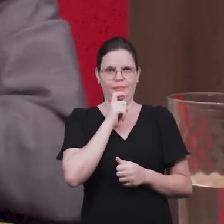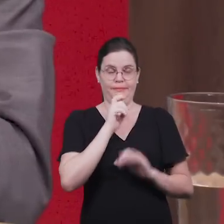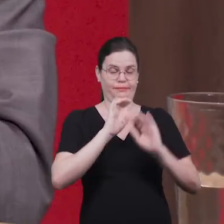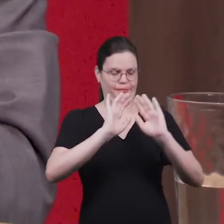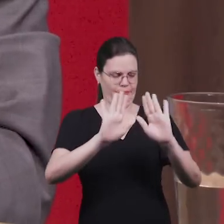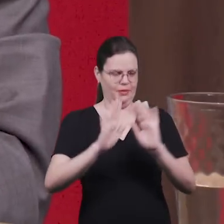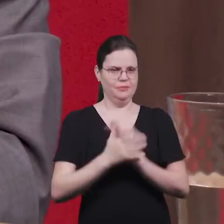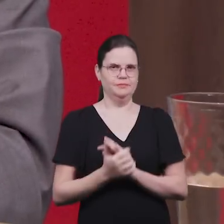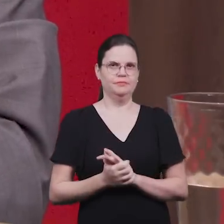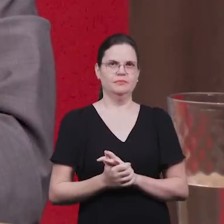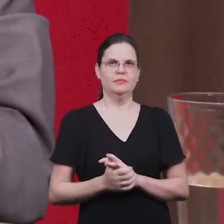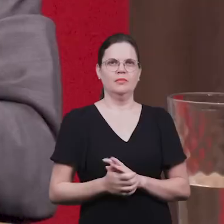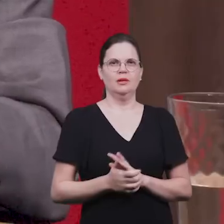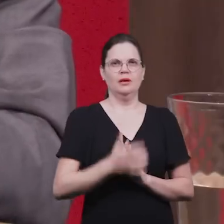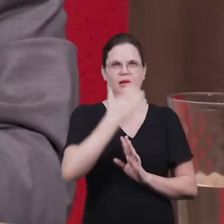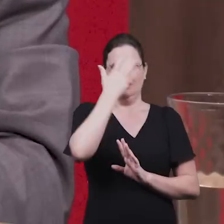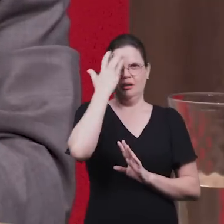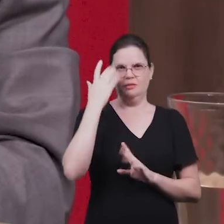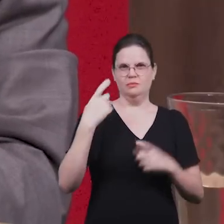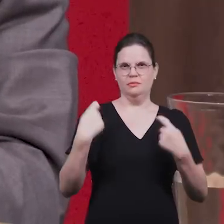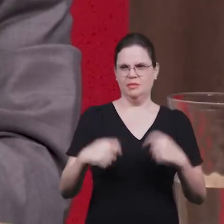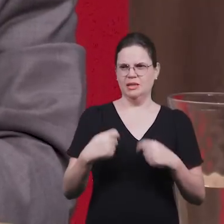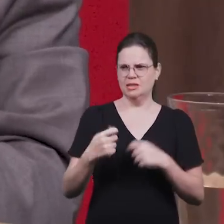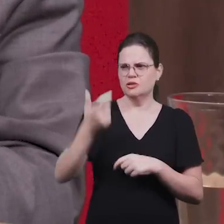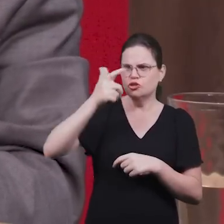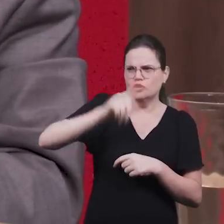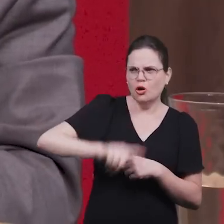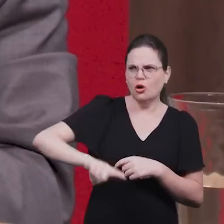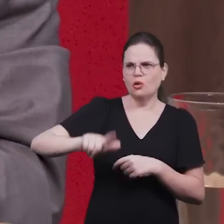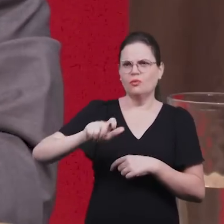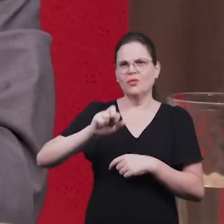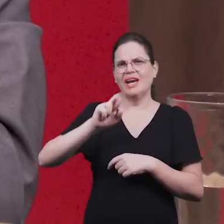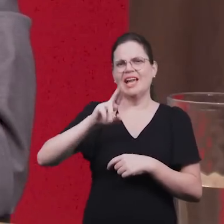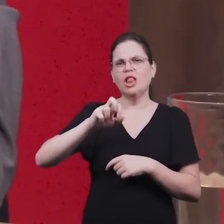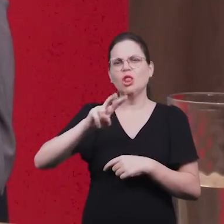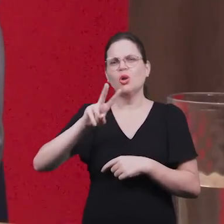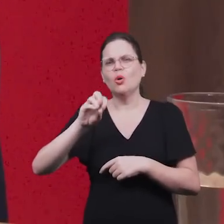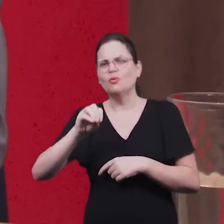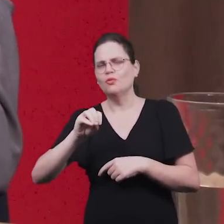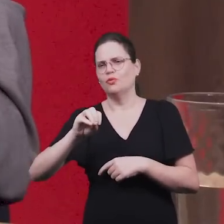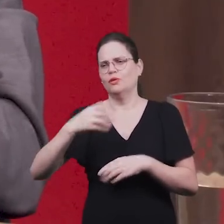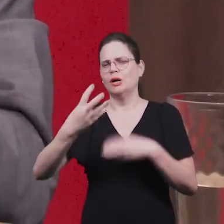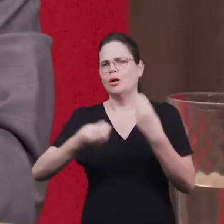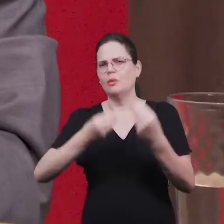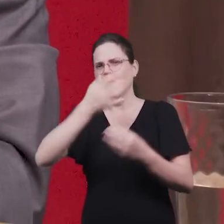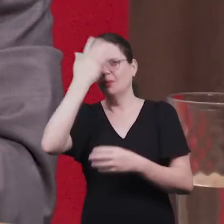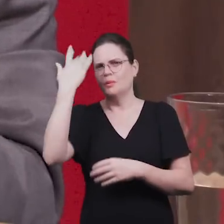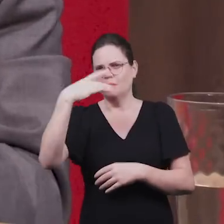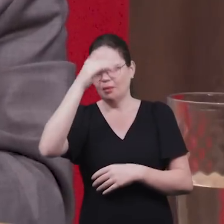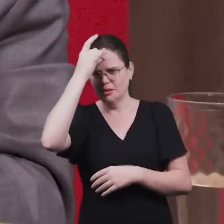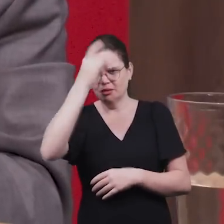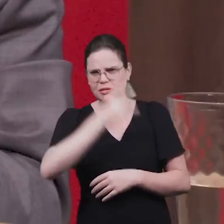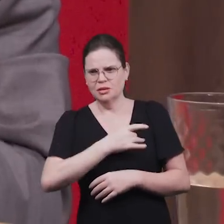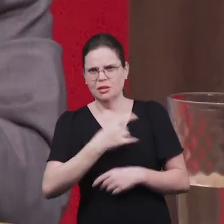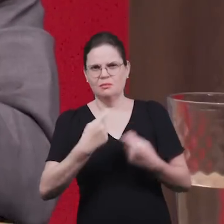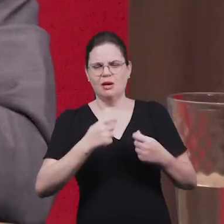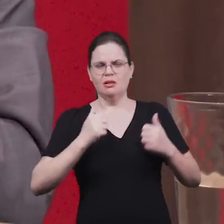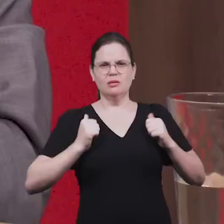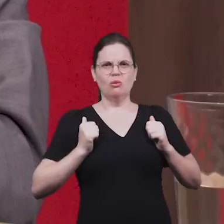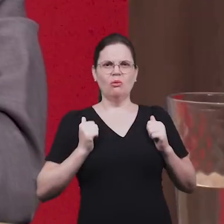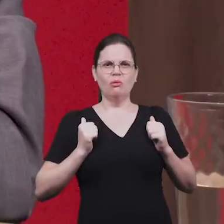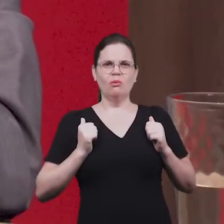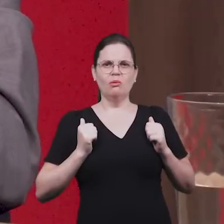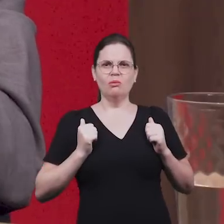Isso é uma discussão. Não, será que a pessoa precisa de um renovo do batismo com o Espírito Santo? Como é que é isso? As pessoas se